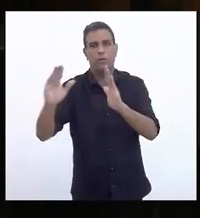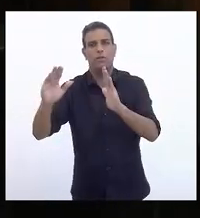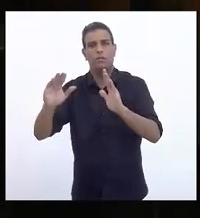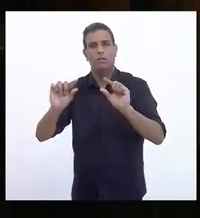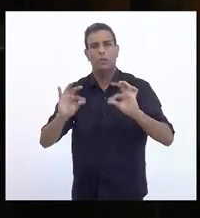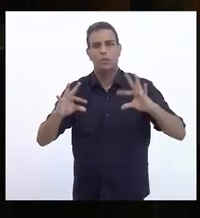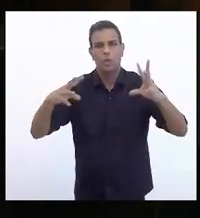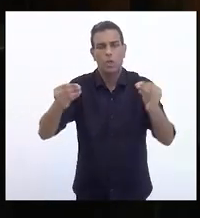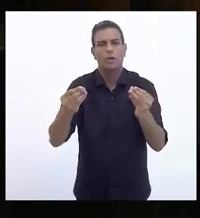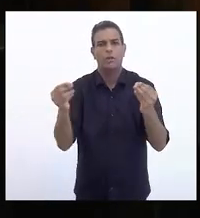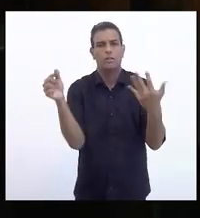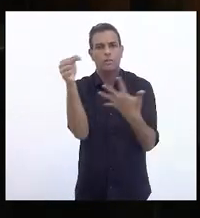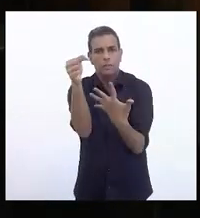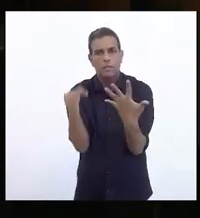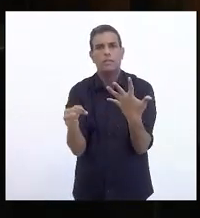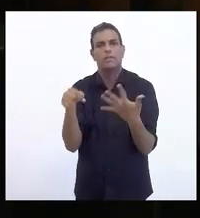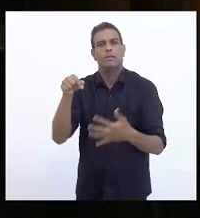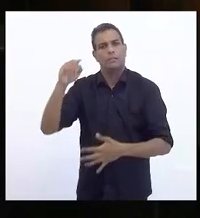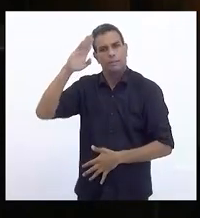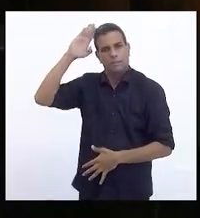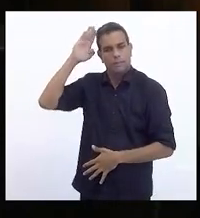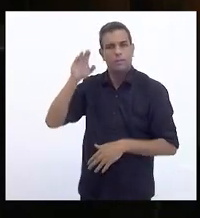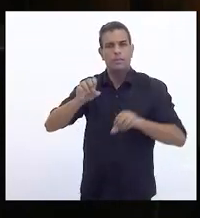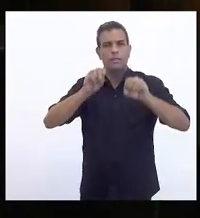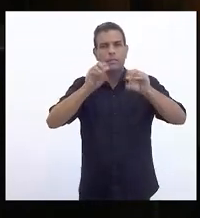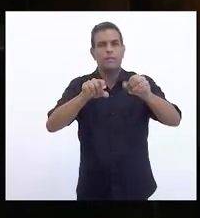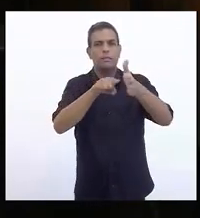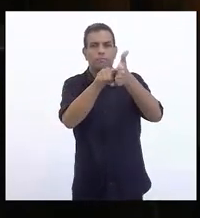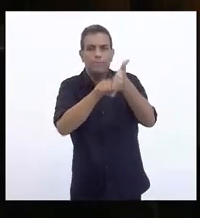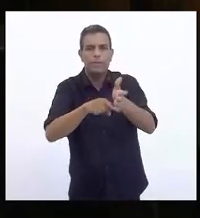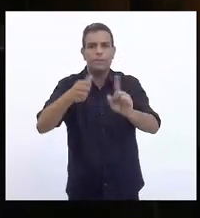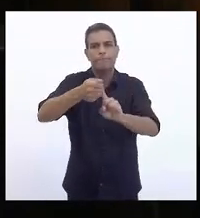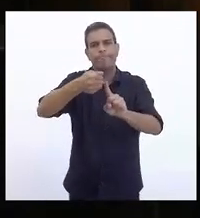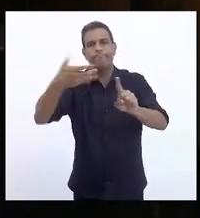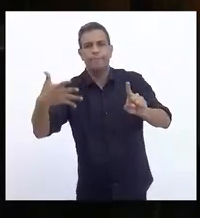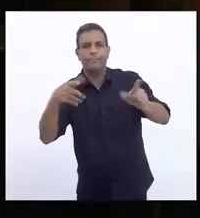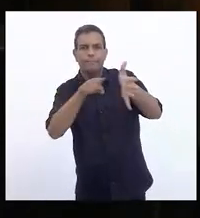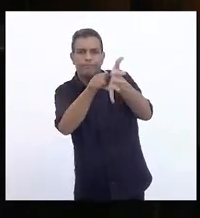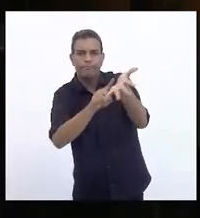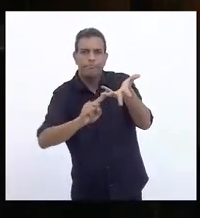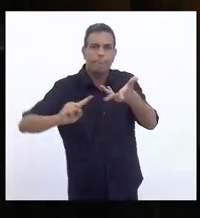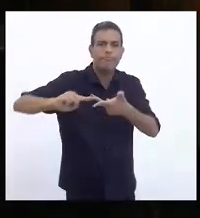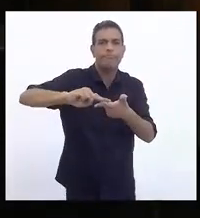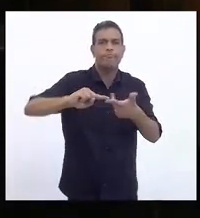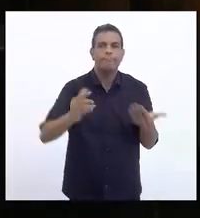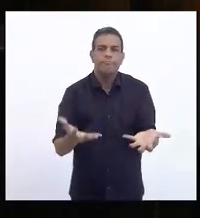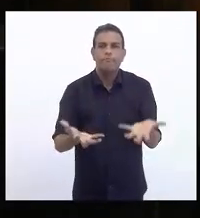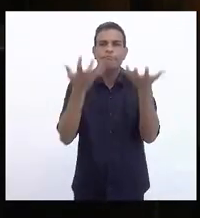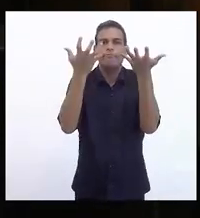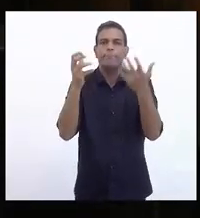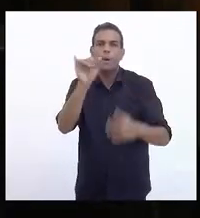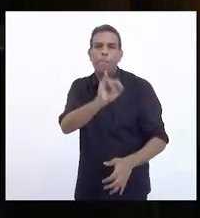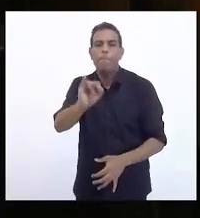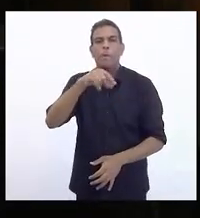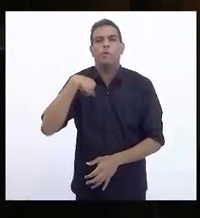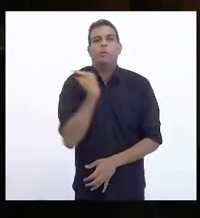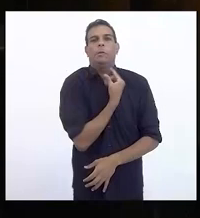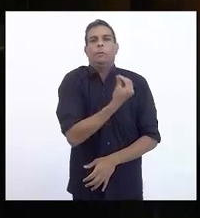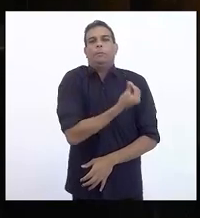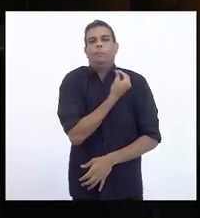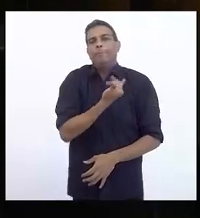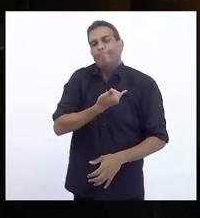como estadista, pensando o ensino superior, a pesquisa, a inovação do Rio de Janeiro. Seus gestos foram muito importantes.